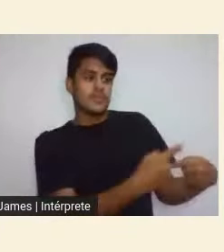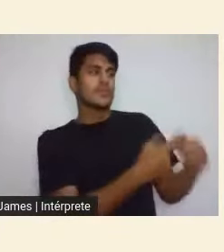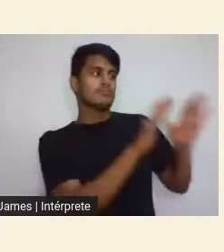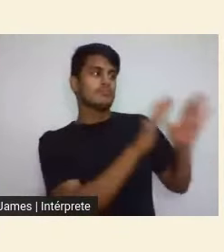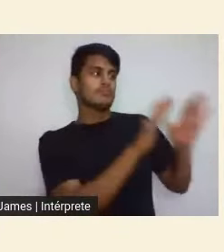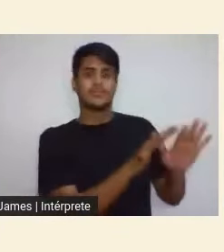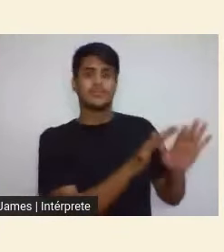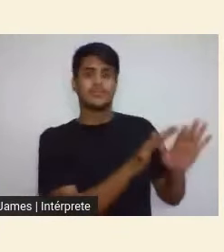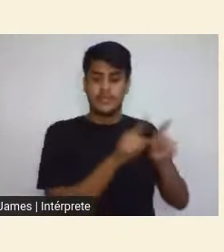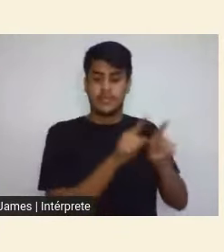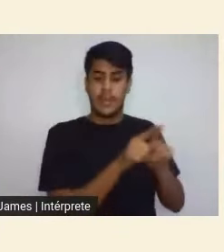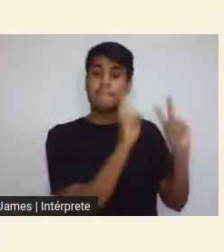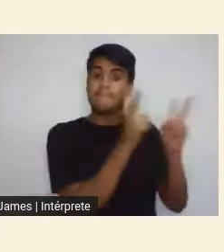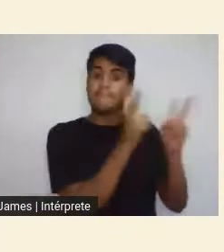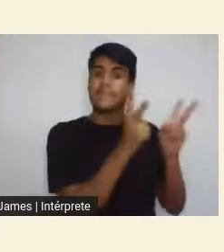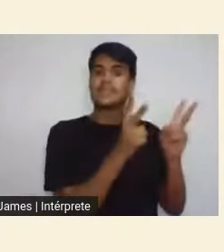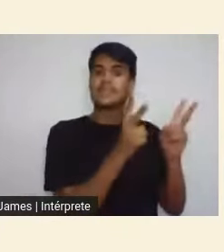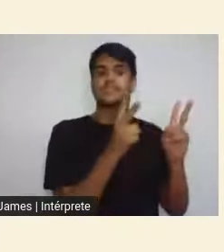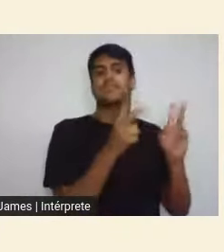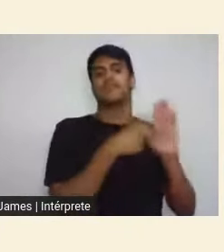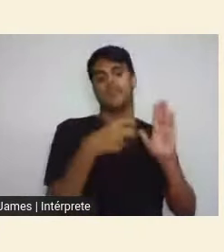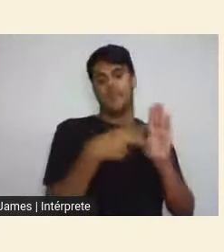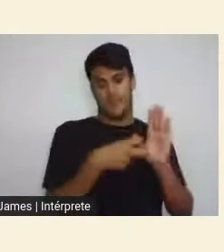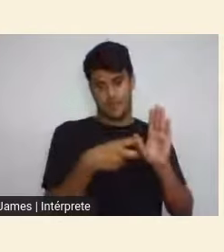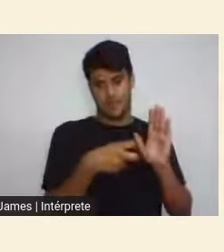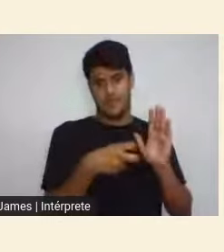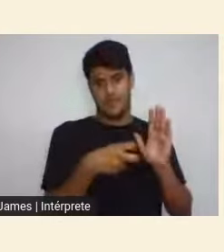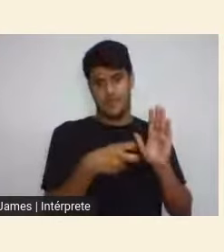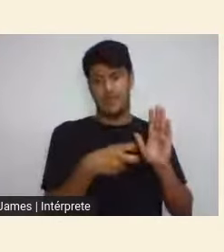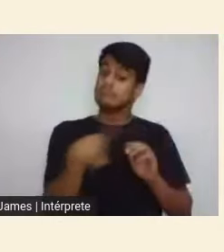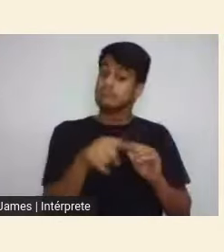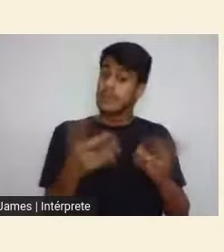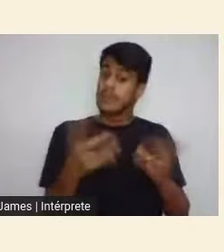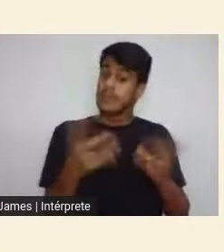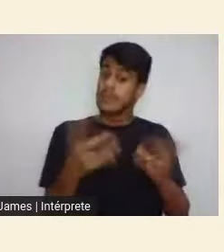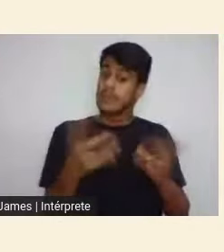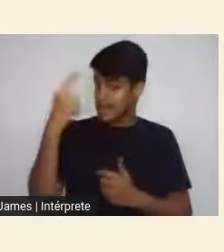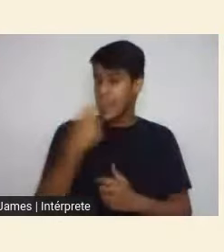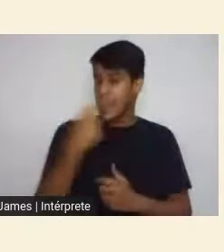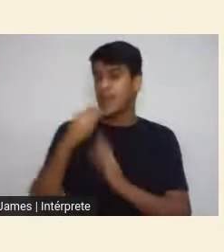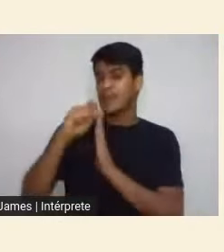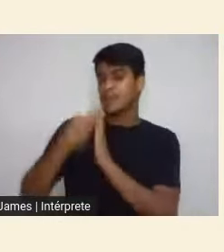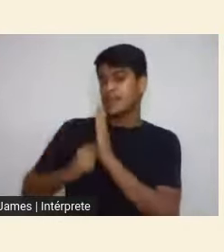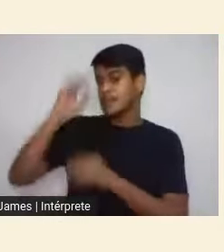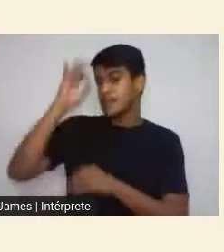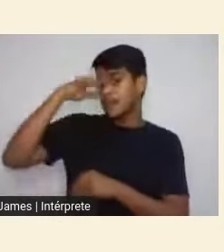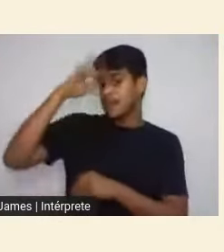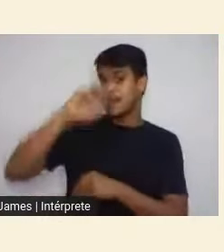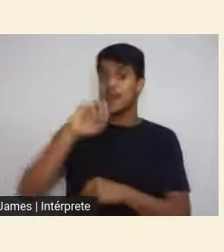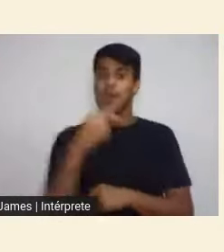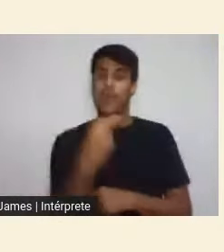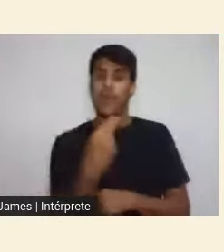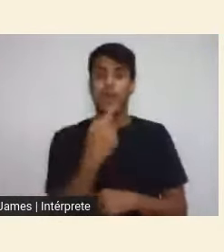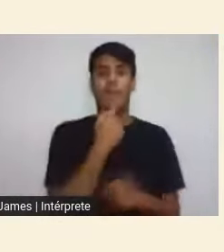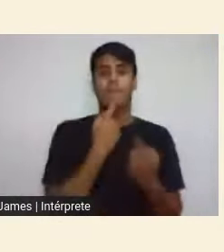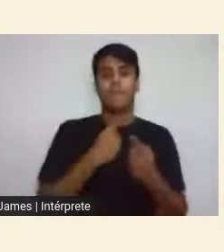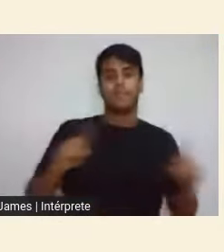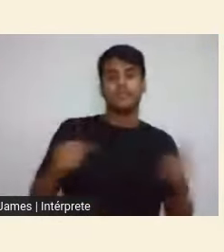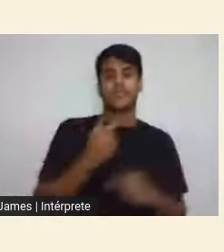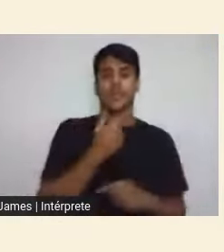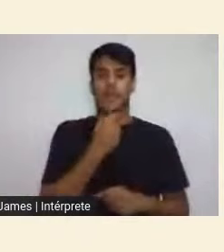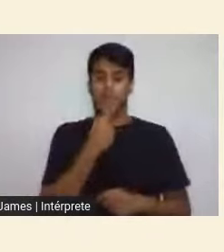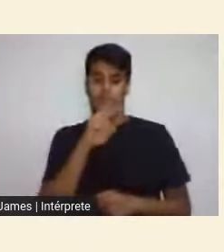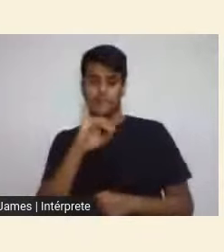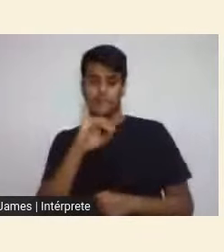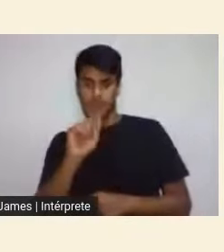fabulário. Basta lembrar aqui do texto de Mário de Andrade ou da música de Villa-Lobos, profundamente necessários para